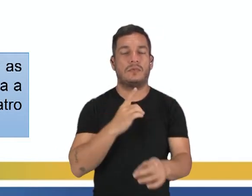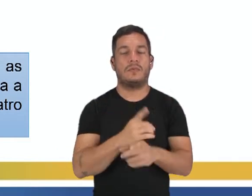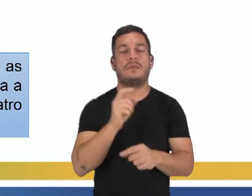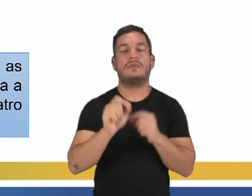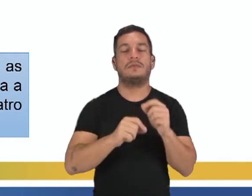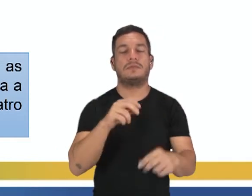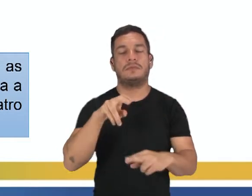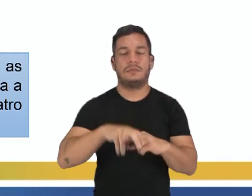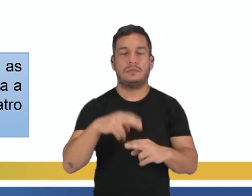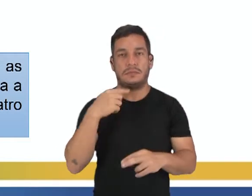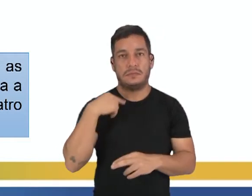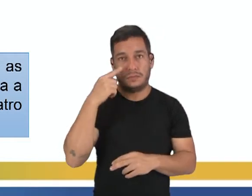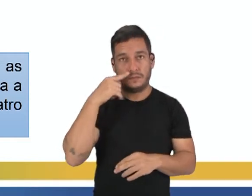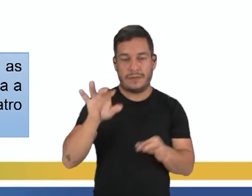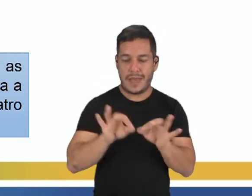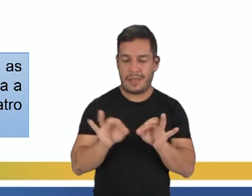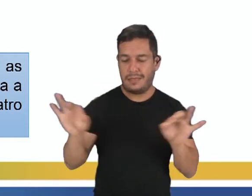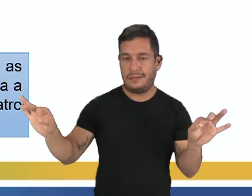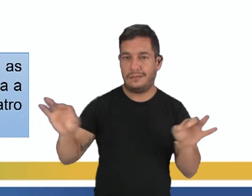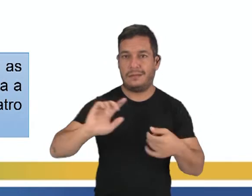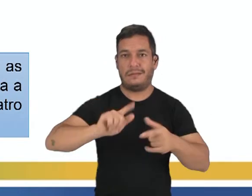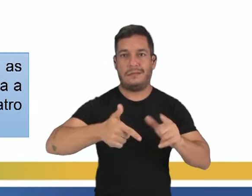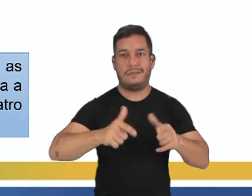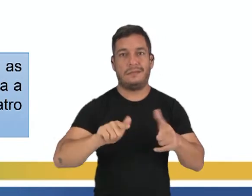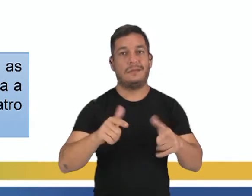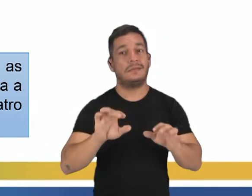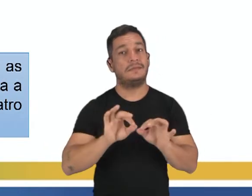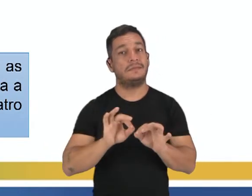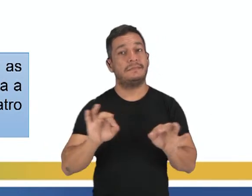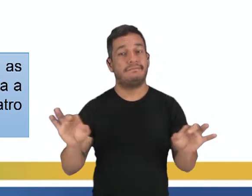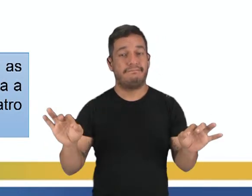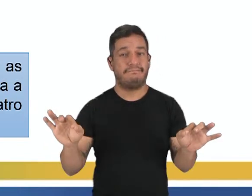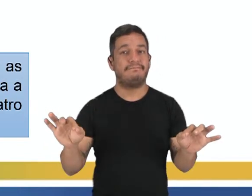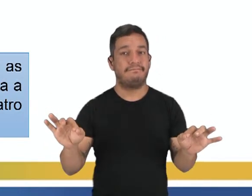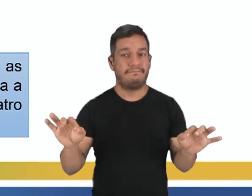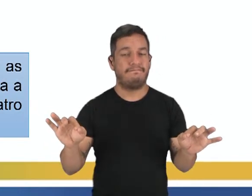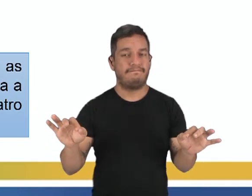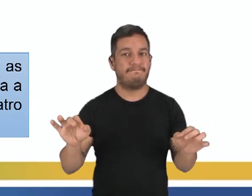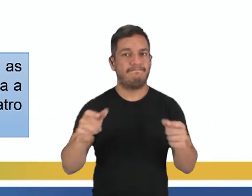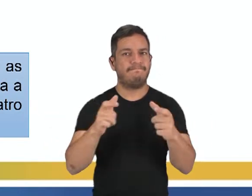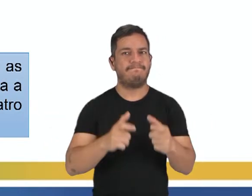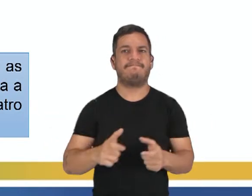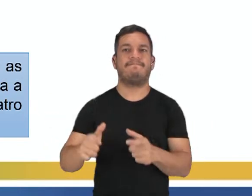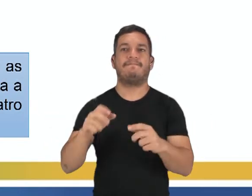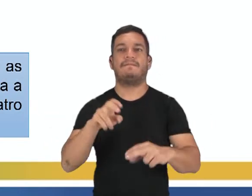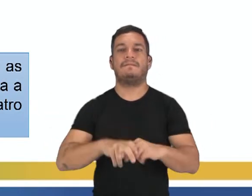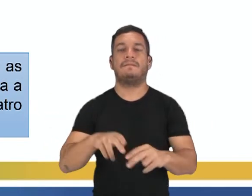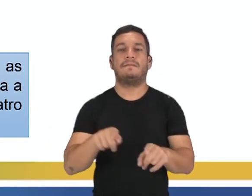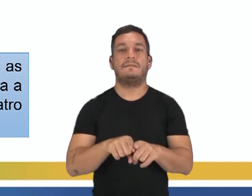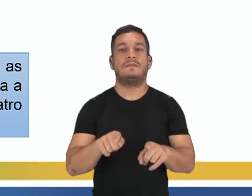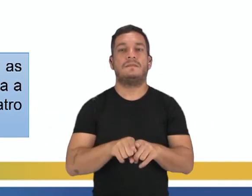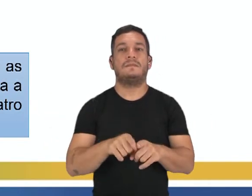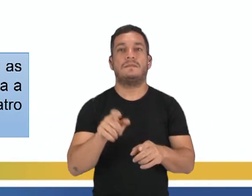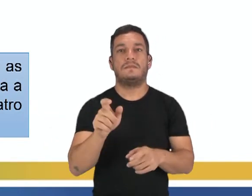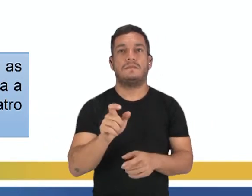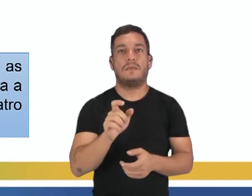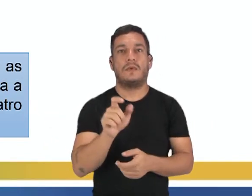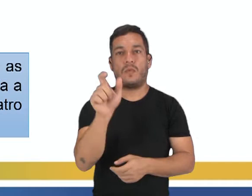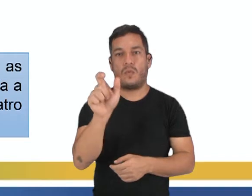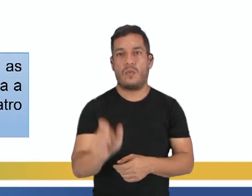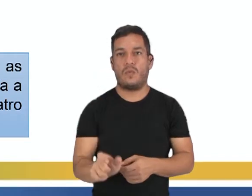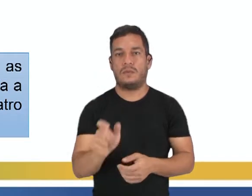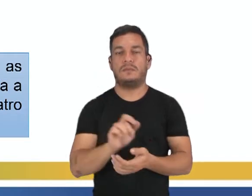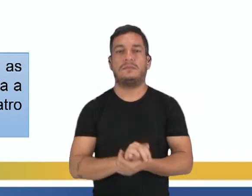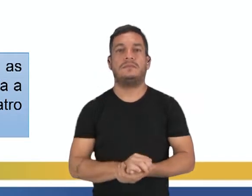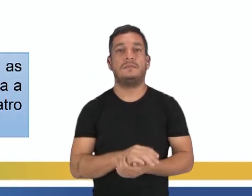só olhar a linha, a letra da linha que a sua cadeira está localizada e a coluna, ok?